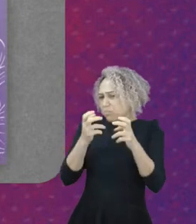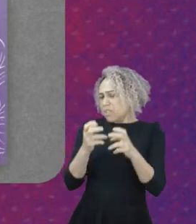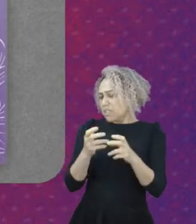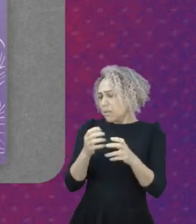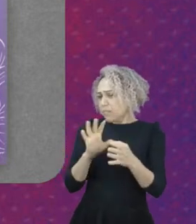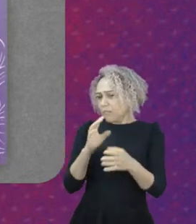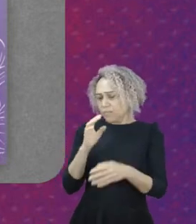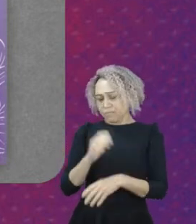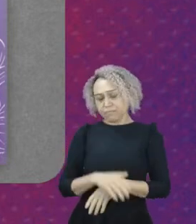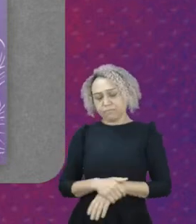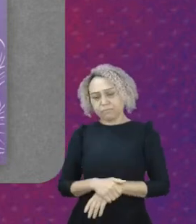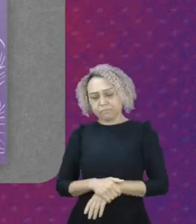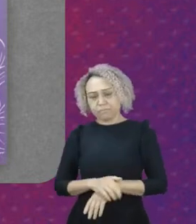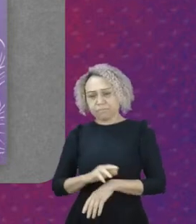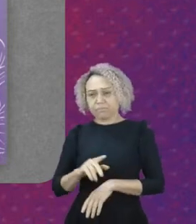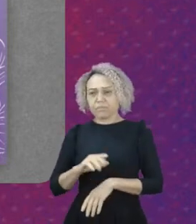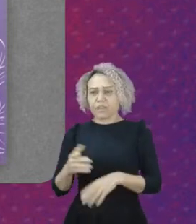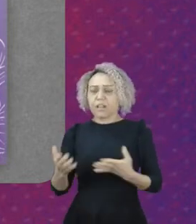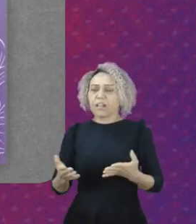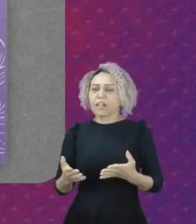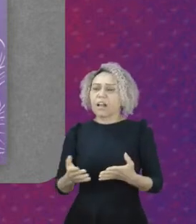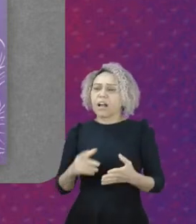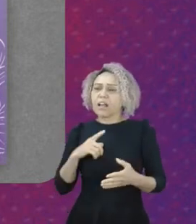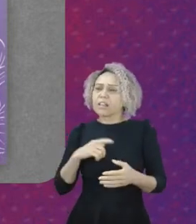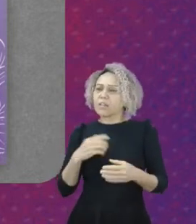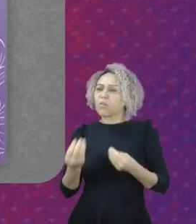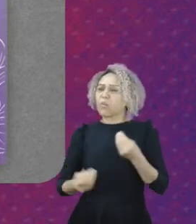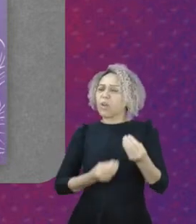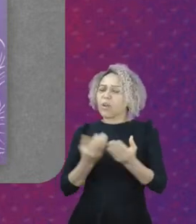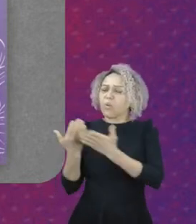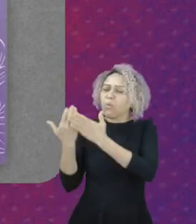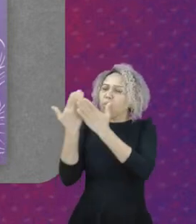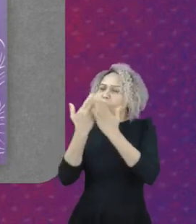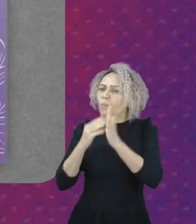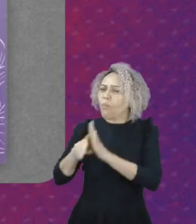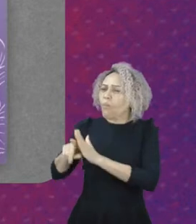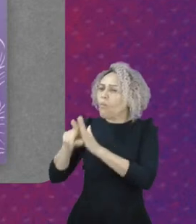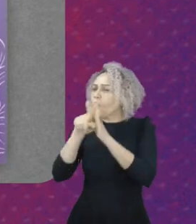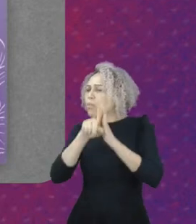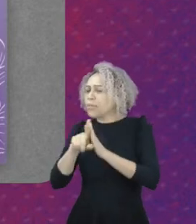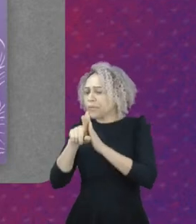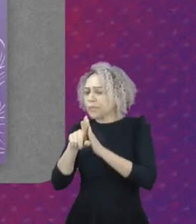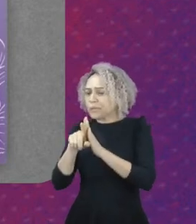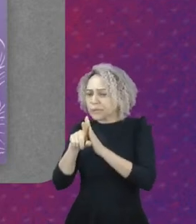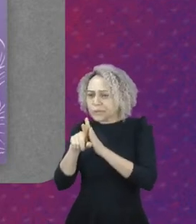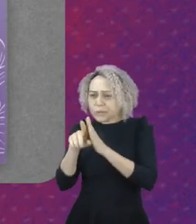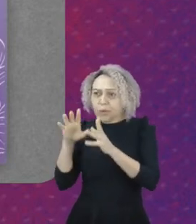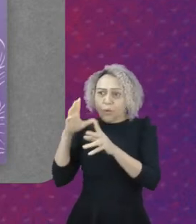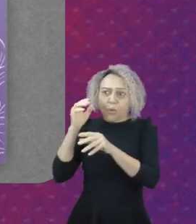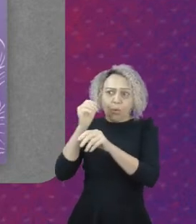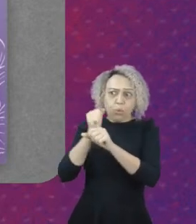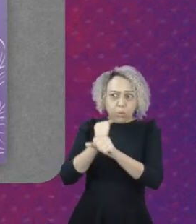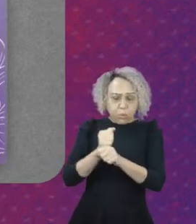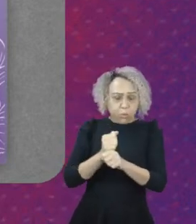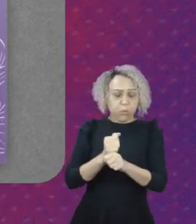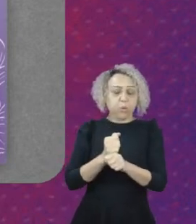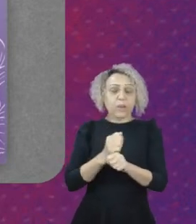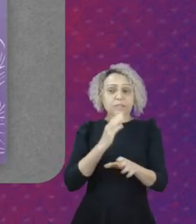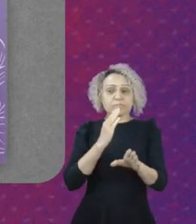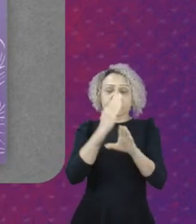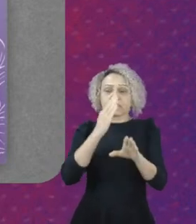né, imensa de mulheres que sofreram violências durante, ao longo de suas vidas, e que a maioria delas,